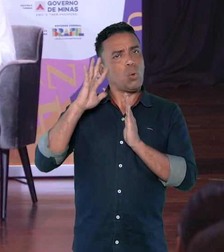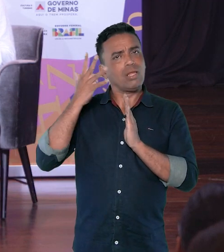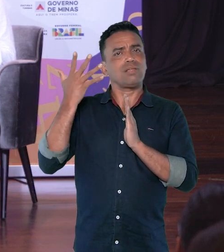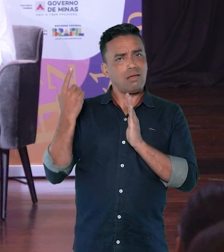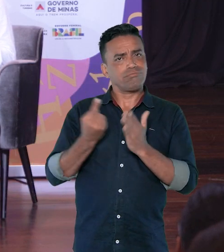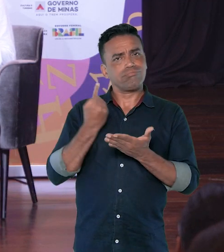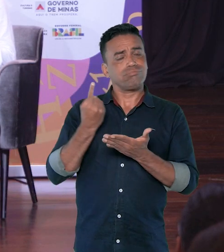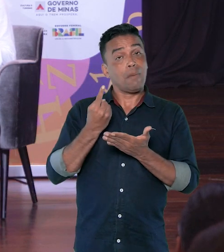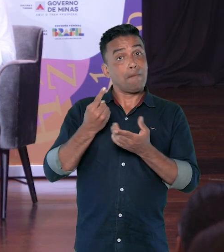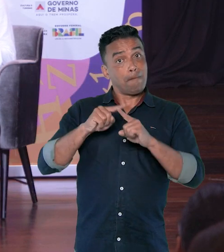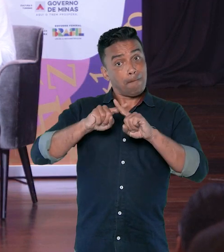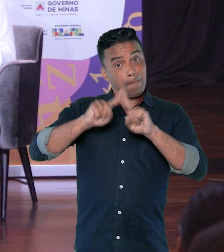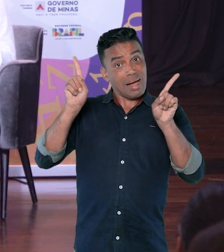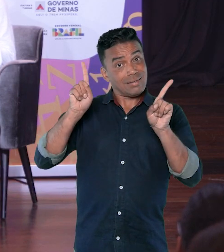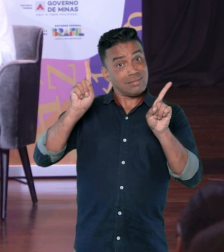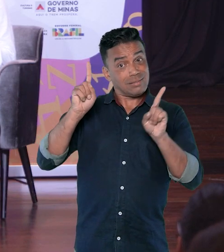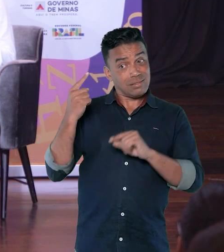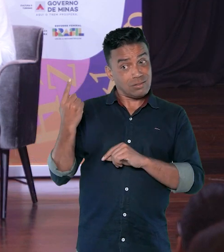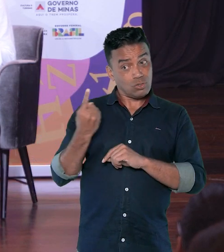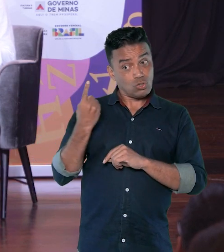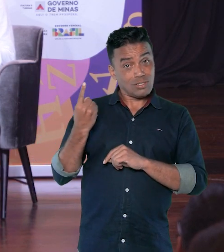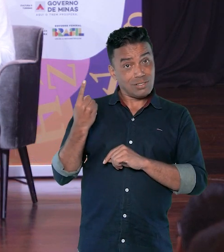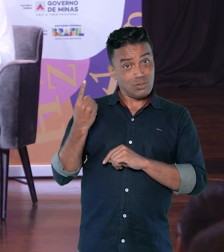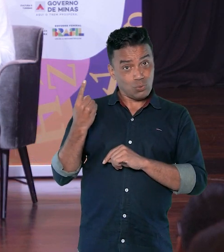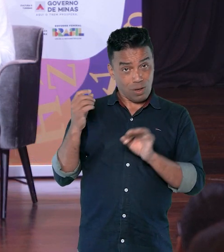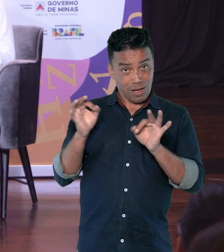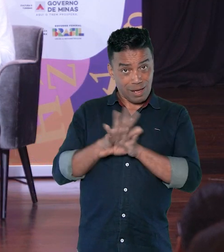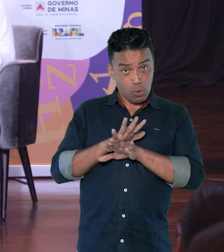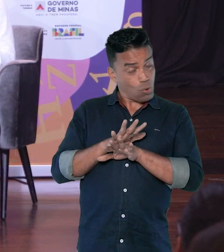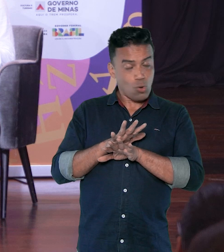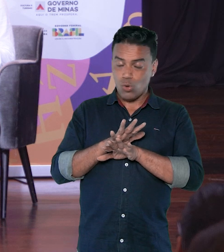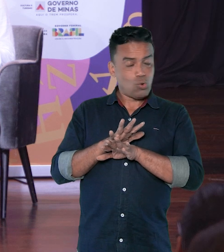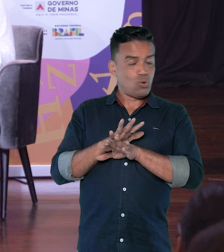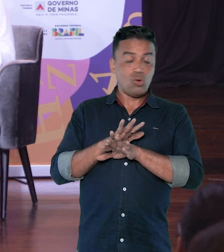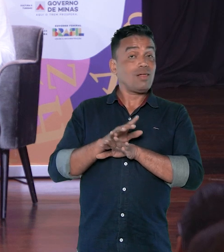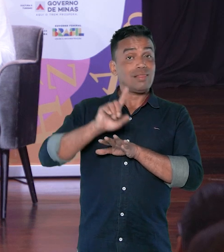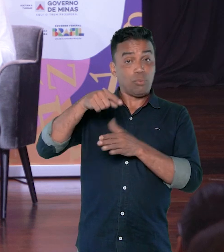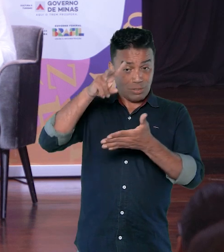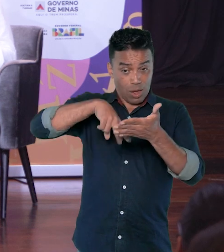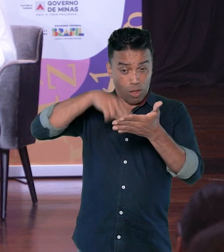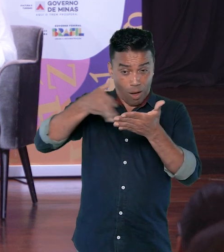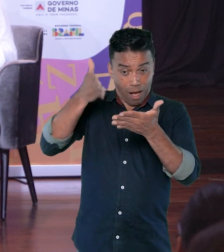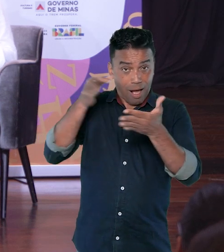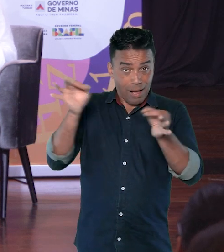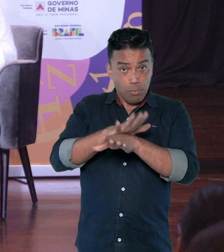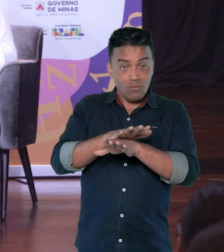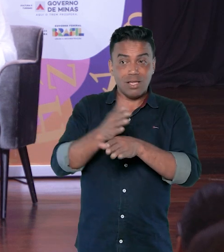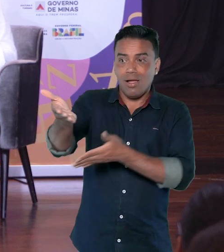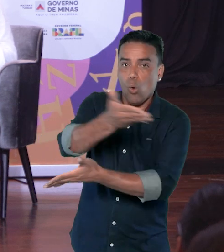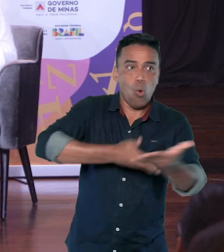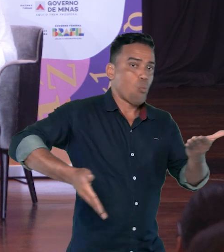acontecer. Mas a leitura só se completa na partilha. Quando você compartilha aquilo que você